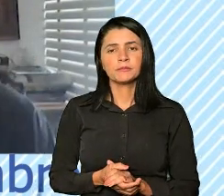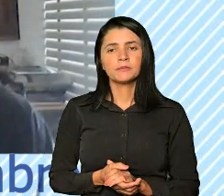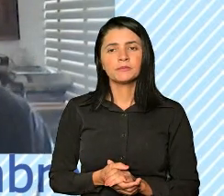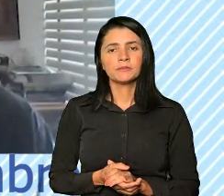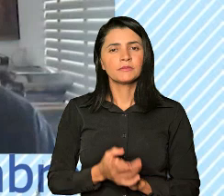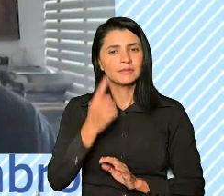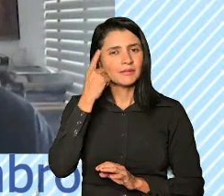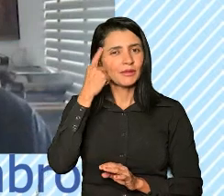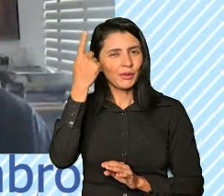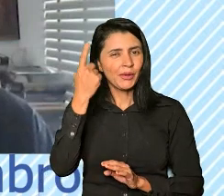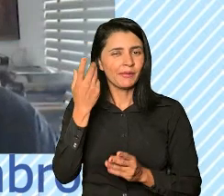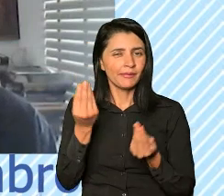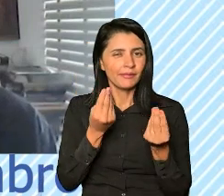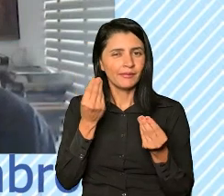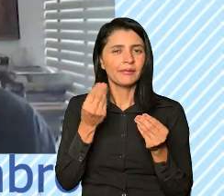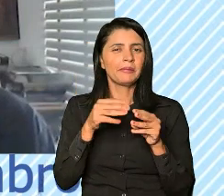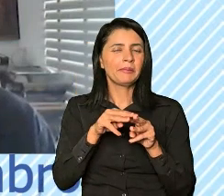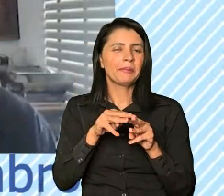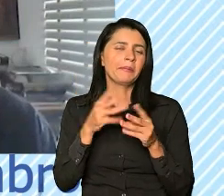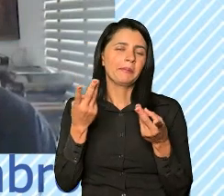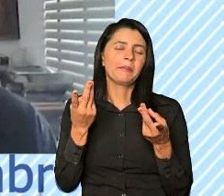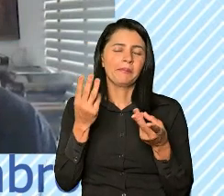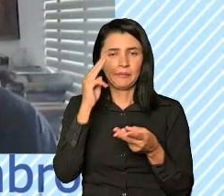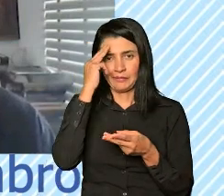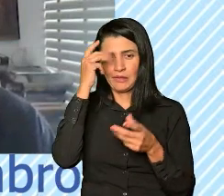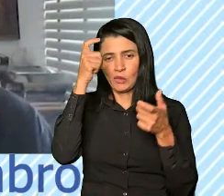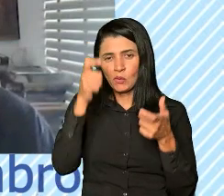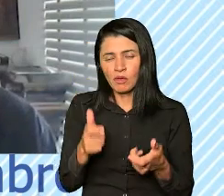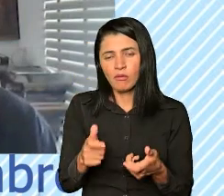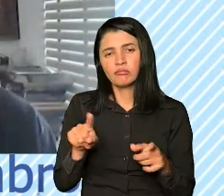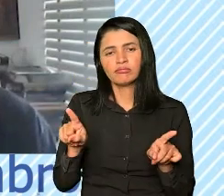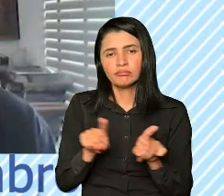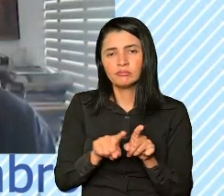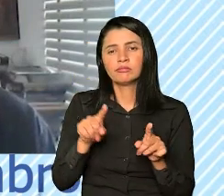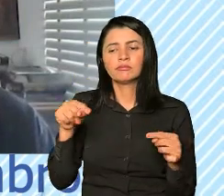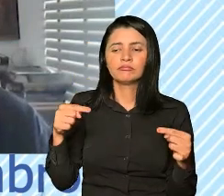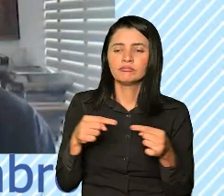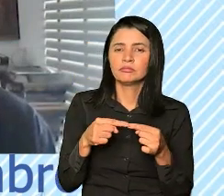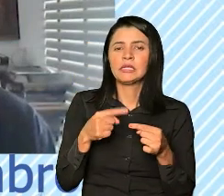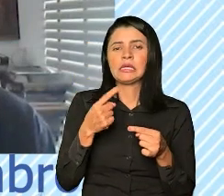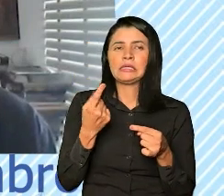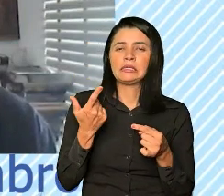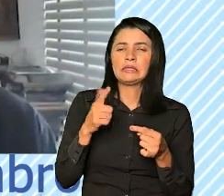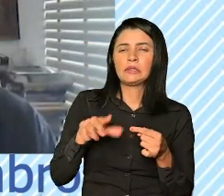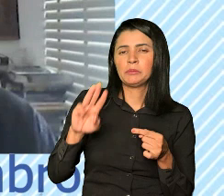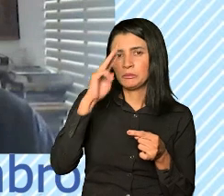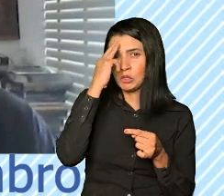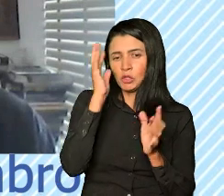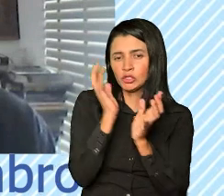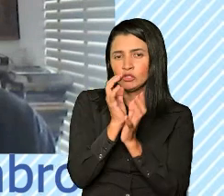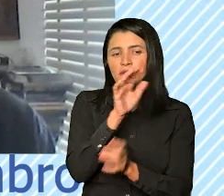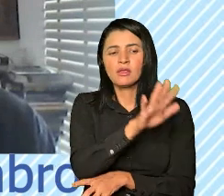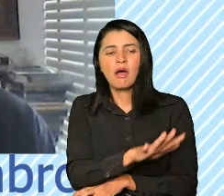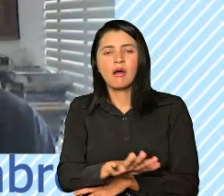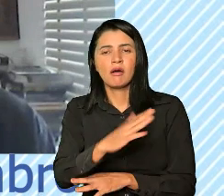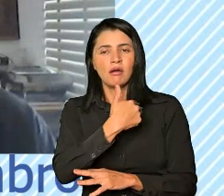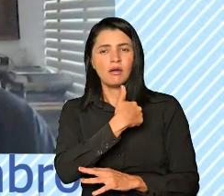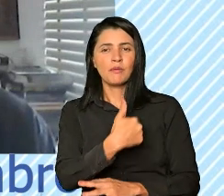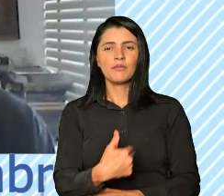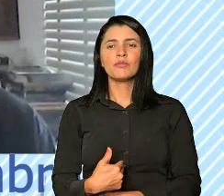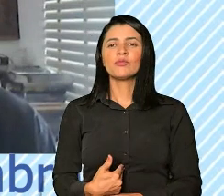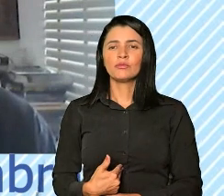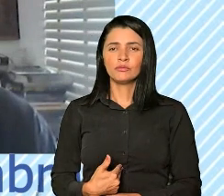essa ideia de lugares de memória, ela se vincula, é claro, com essa espécie de memória coletiva nos espaços públicos, né?